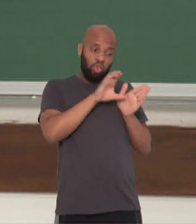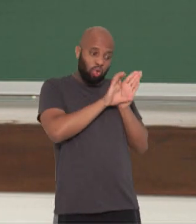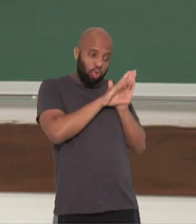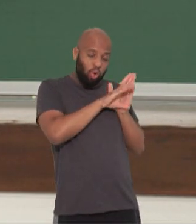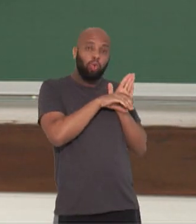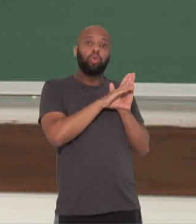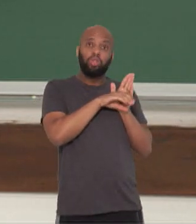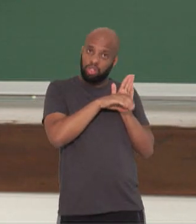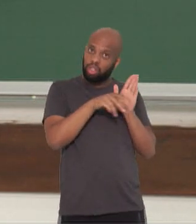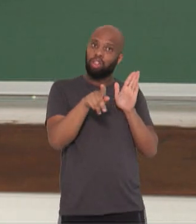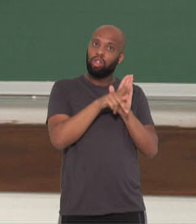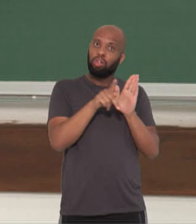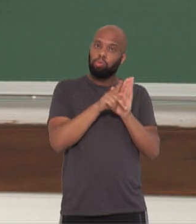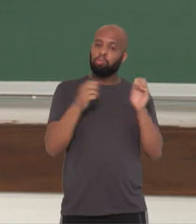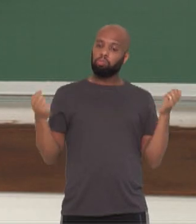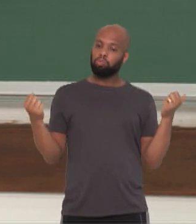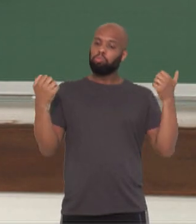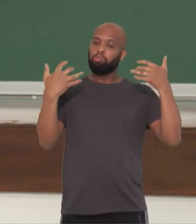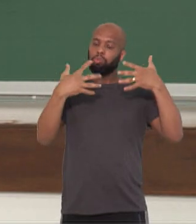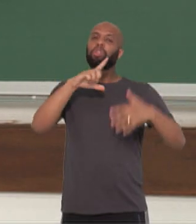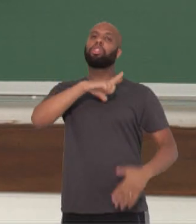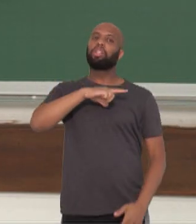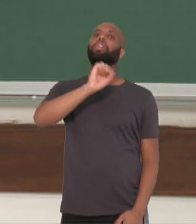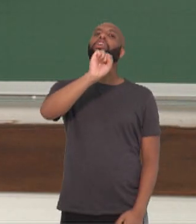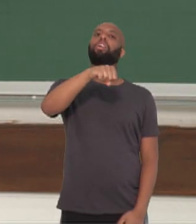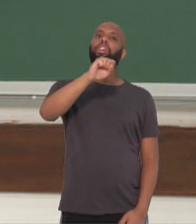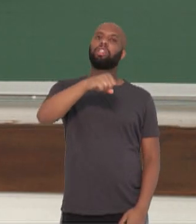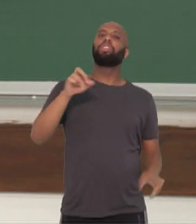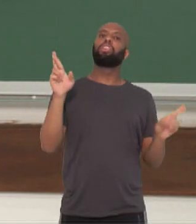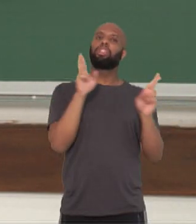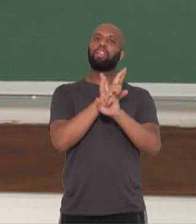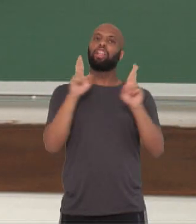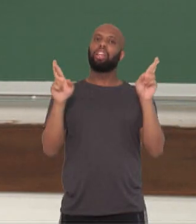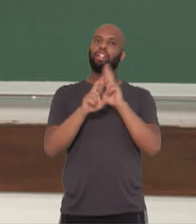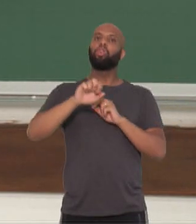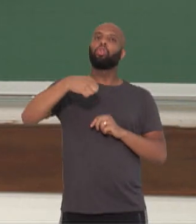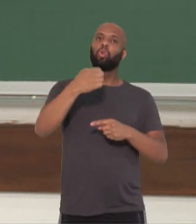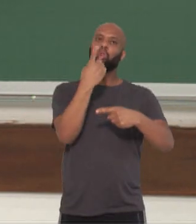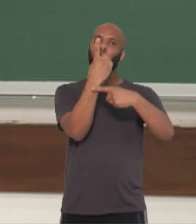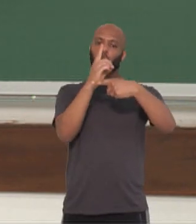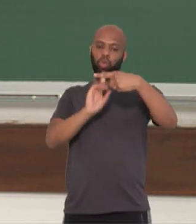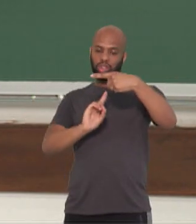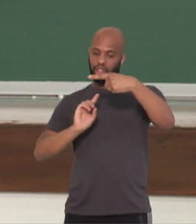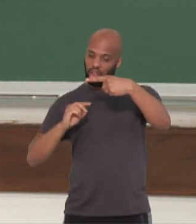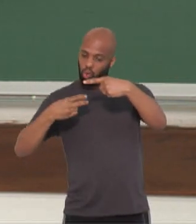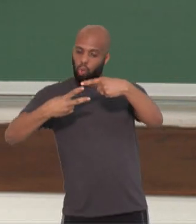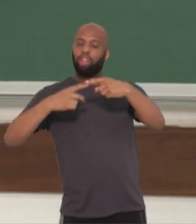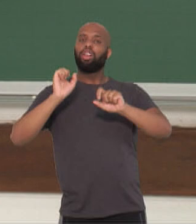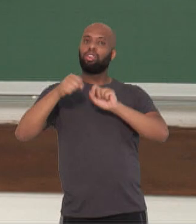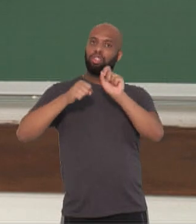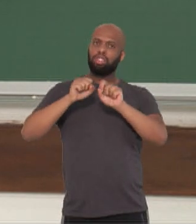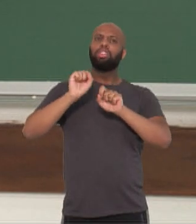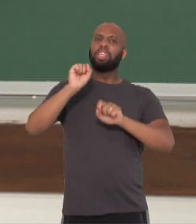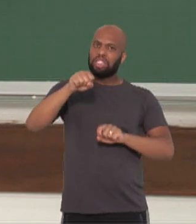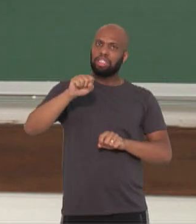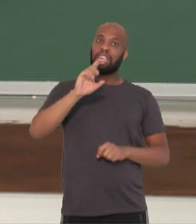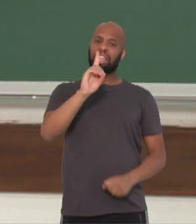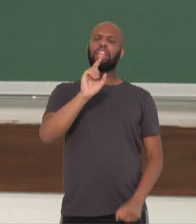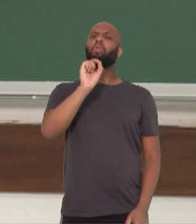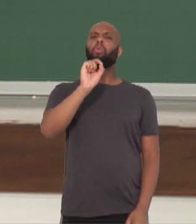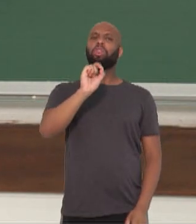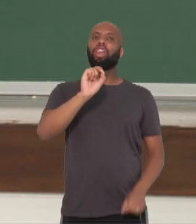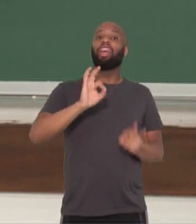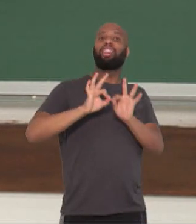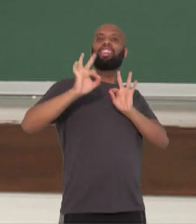elétrico, a gente vai perceber que tem uma relação de inversamente proporcional à distância que um ponto se encontra a